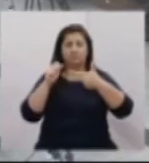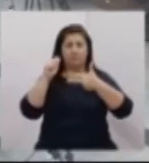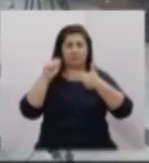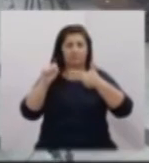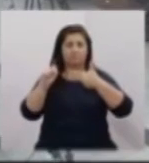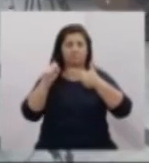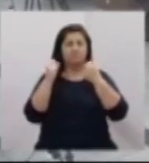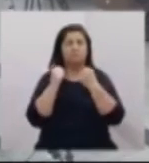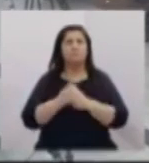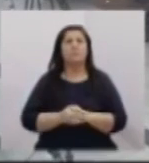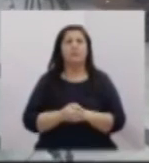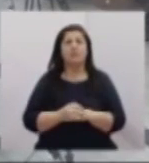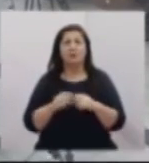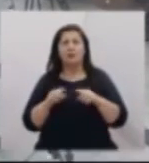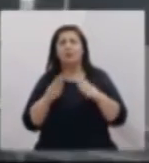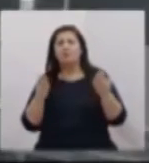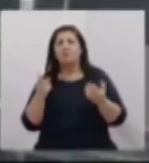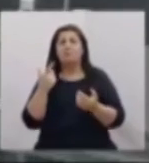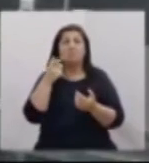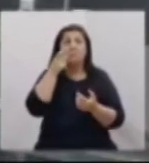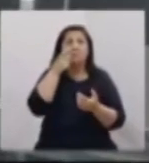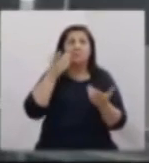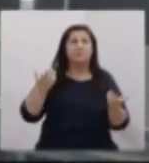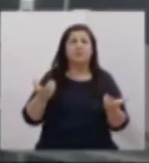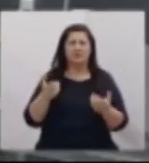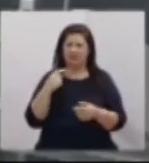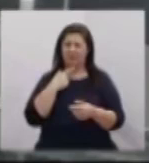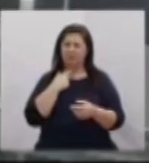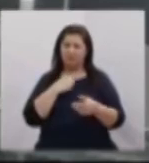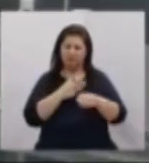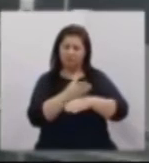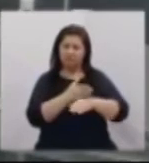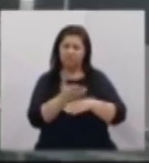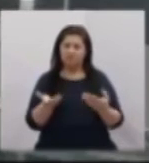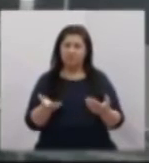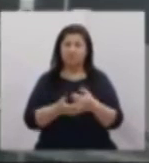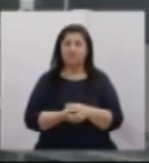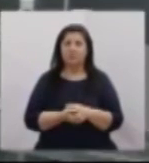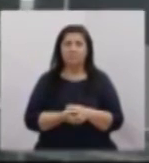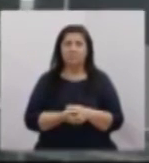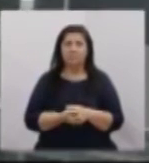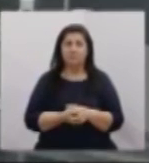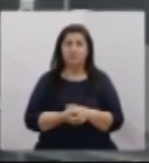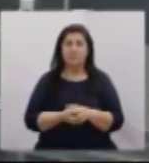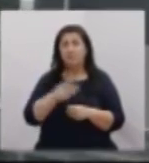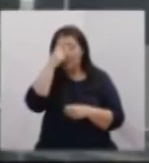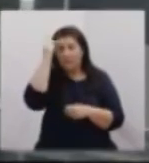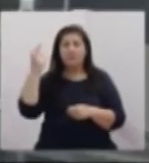possibilidades, e nesse caso a gente não está vendo vontade de se cadastrar, para que tenha o cidadão